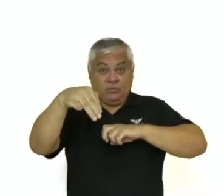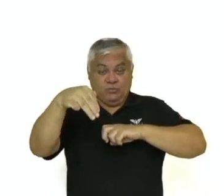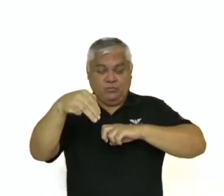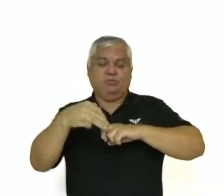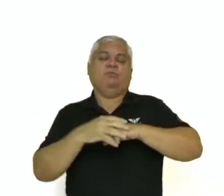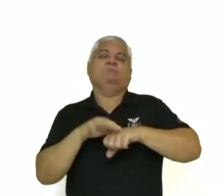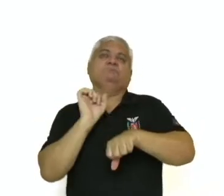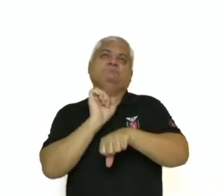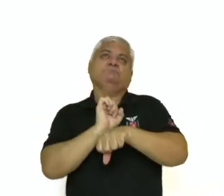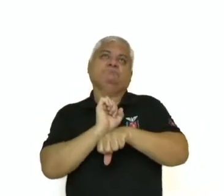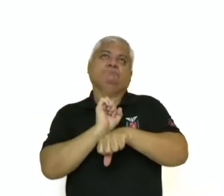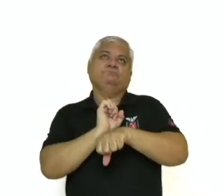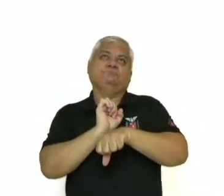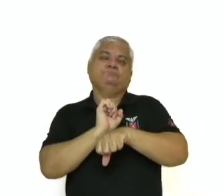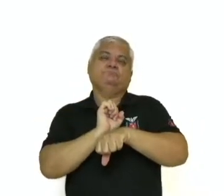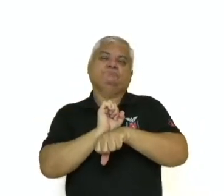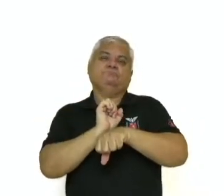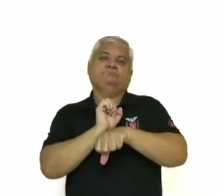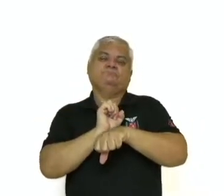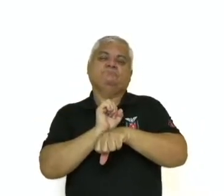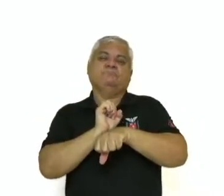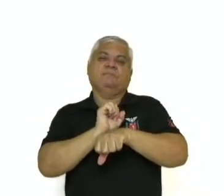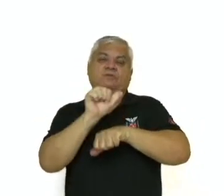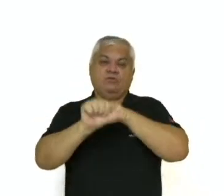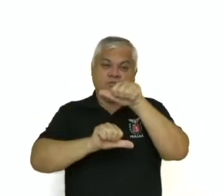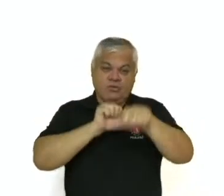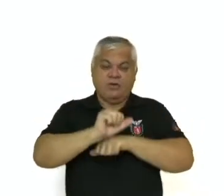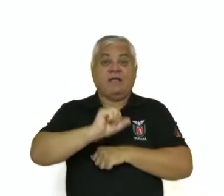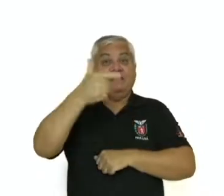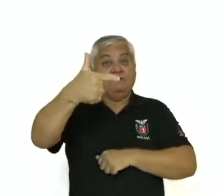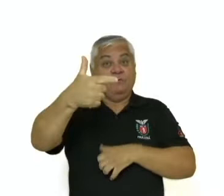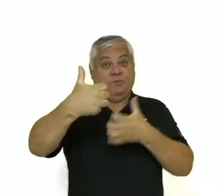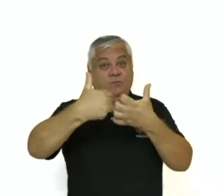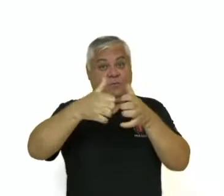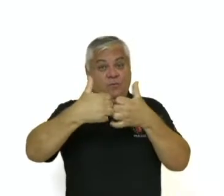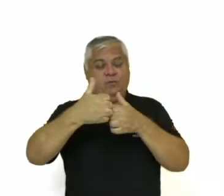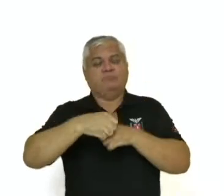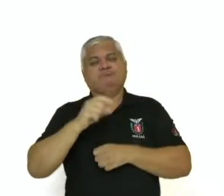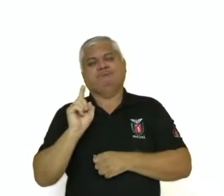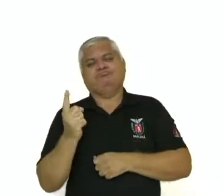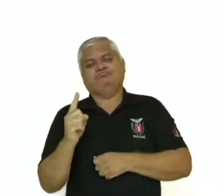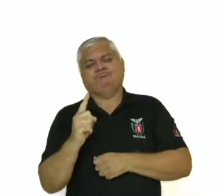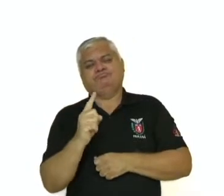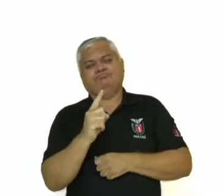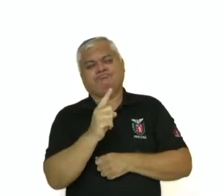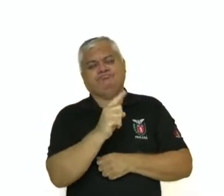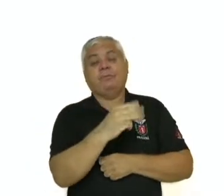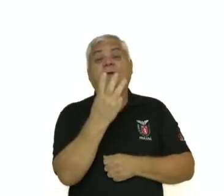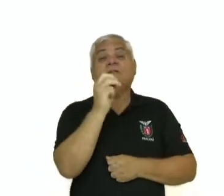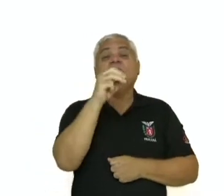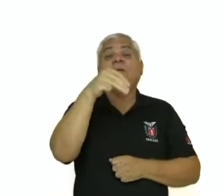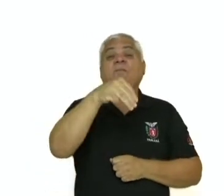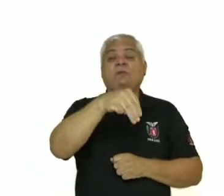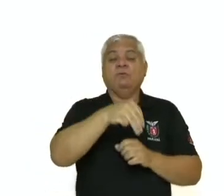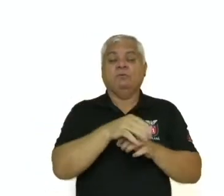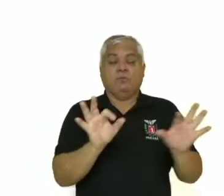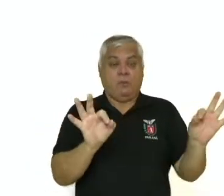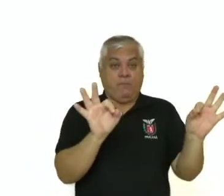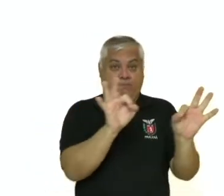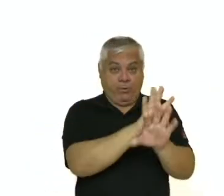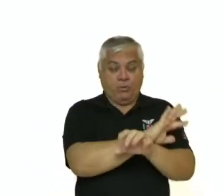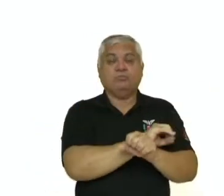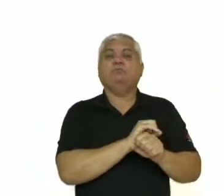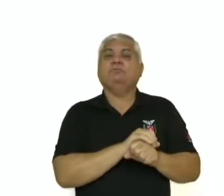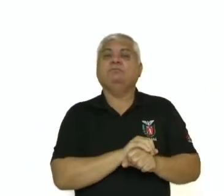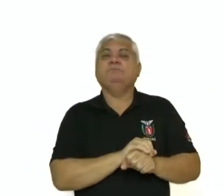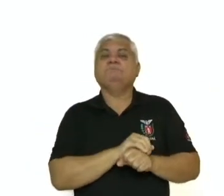mais 5 minutos para ingressar no segundo ônibus e por mais 30 minutos de viagem. Finalmente, João completa o seu